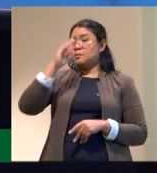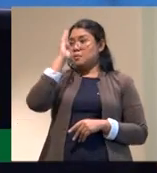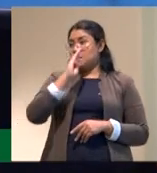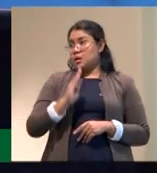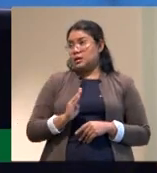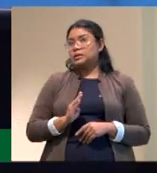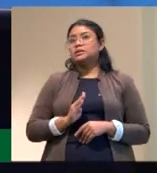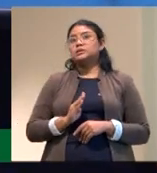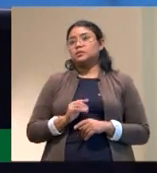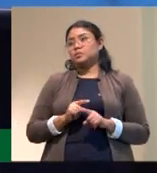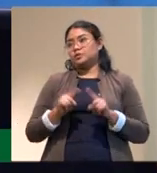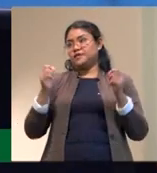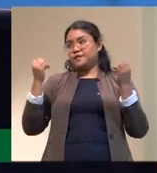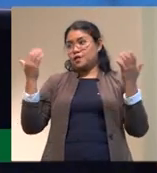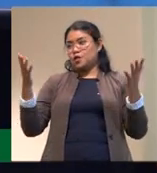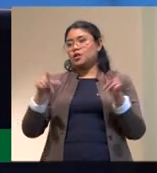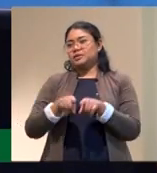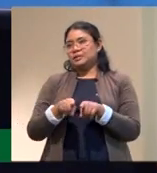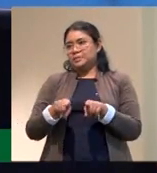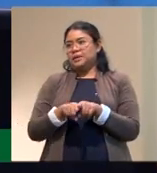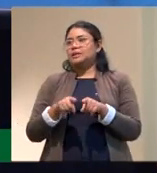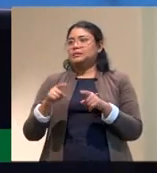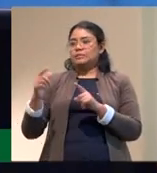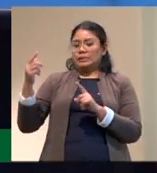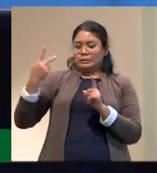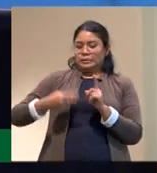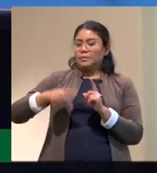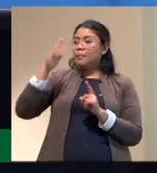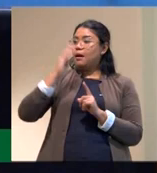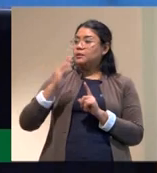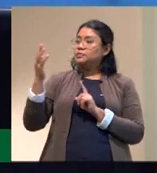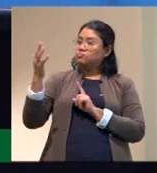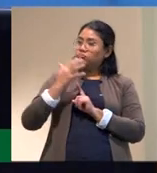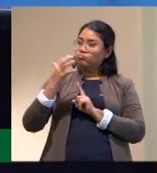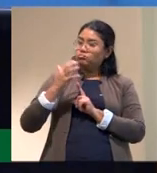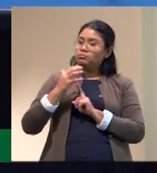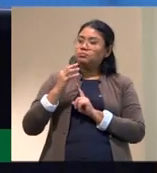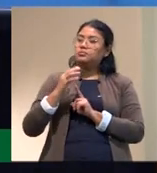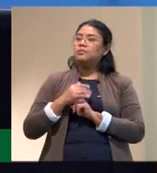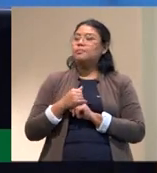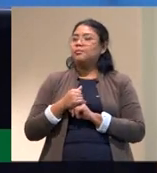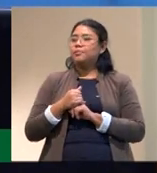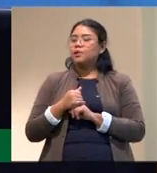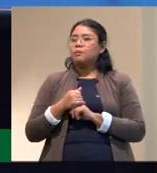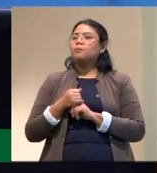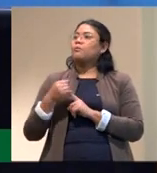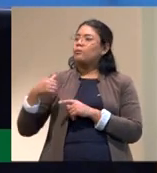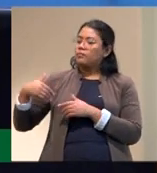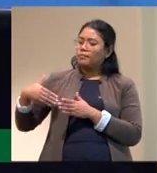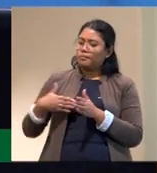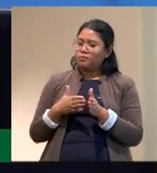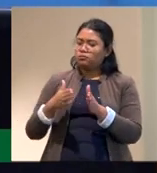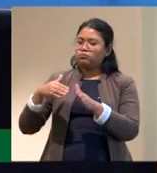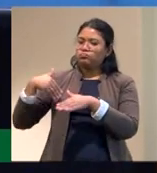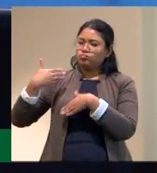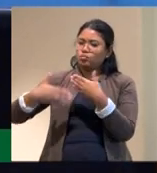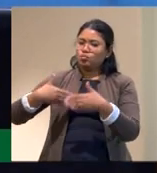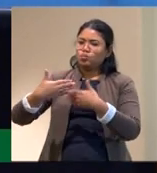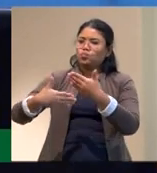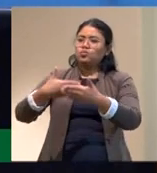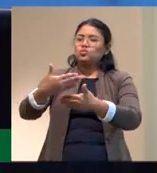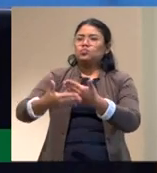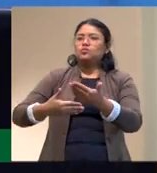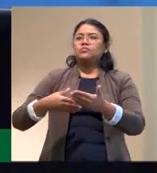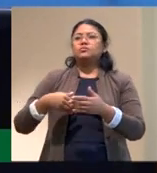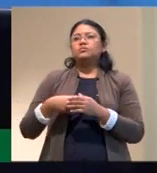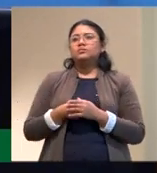nele, né? Porque é o que nos afeta mais diretamente, mas é um longo processo que, na verdade, se